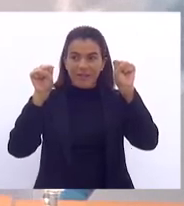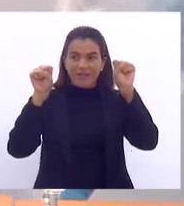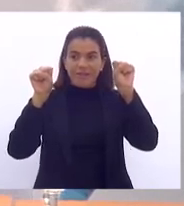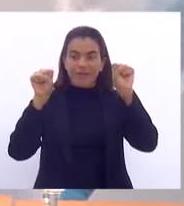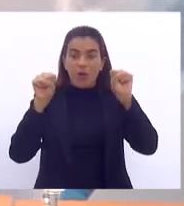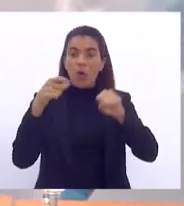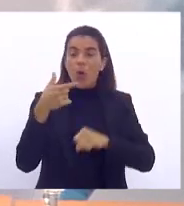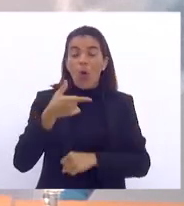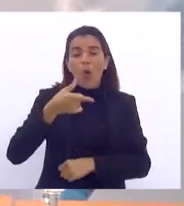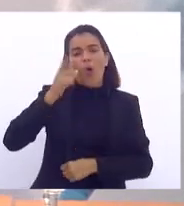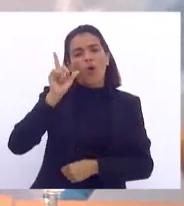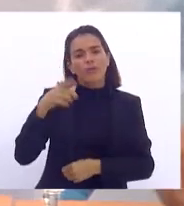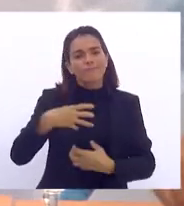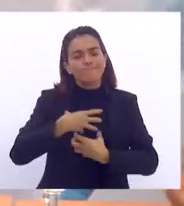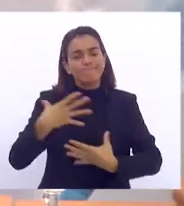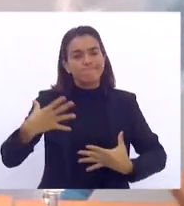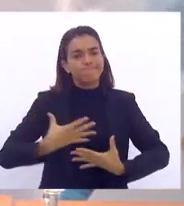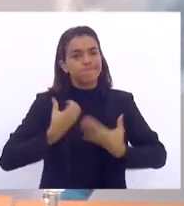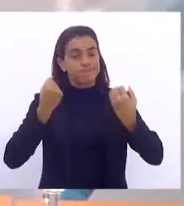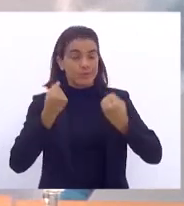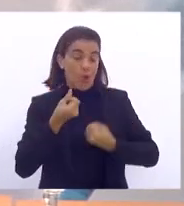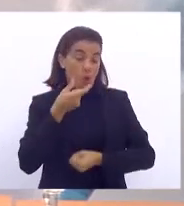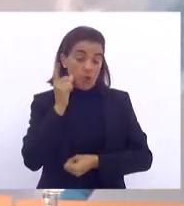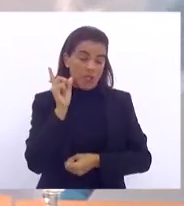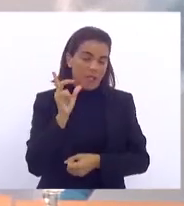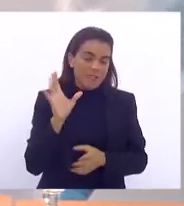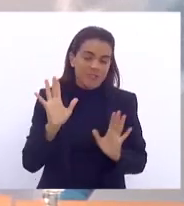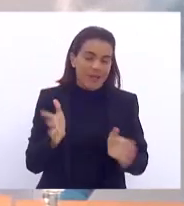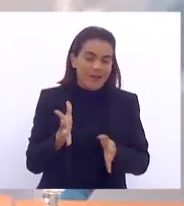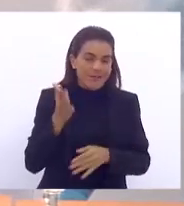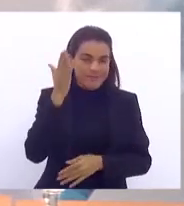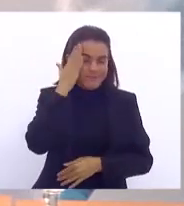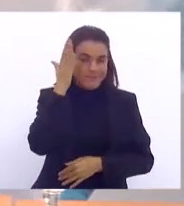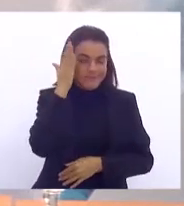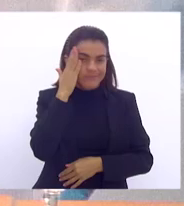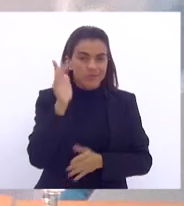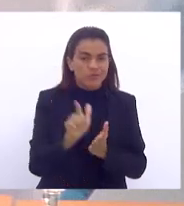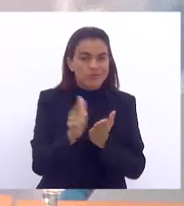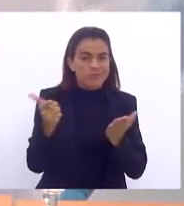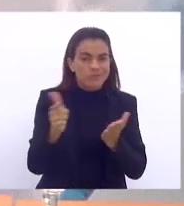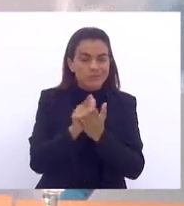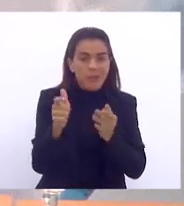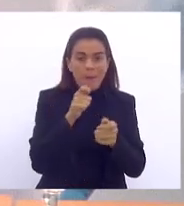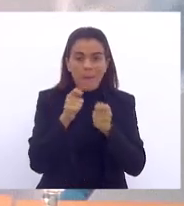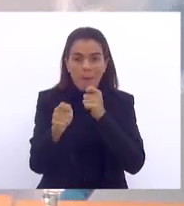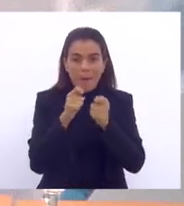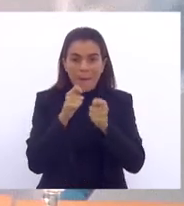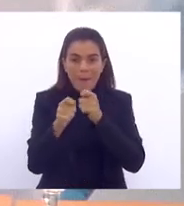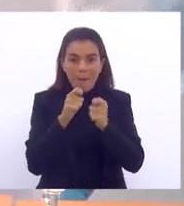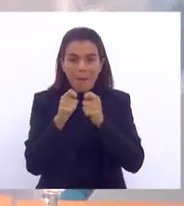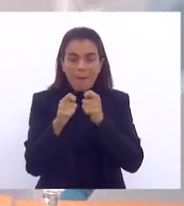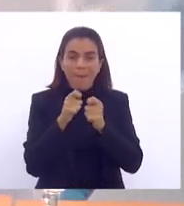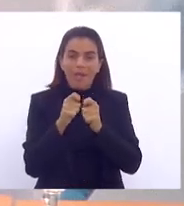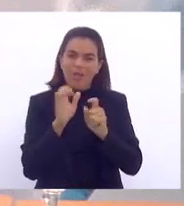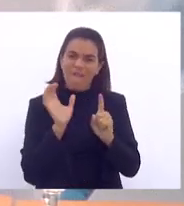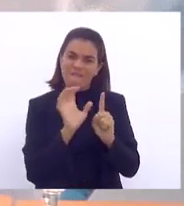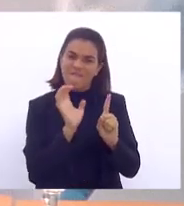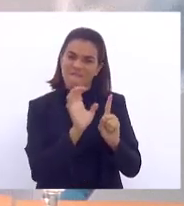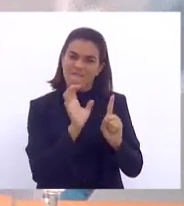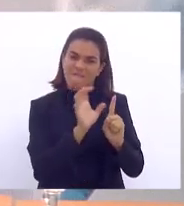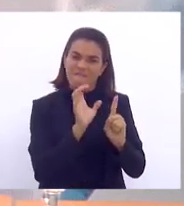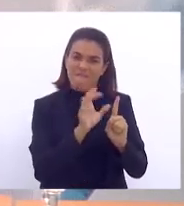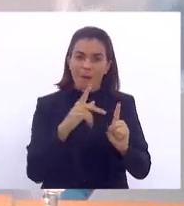pego já não era de se esperar diferente por um jornal que colocou que o albertasse o Paulo Melo ontem